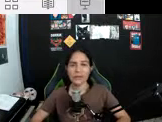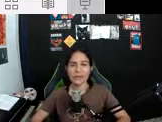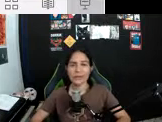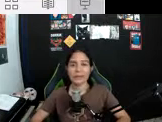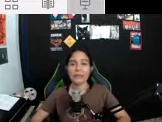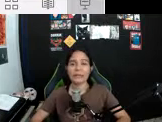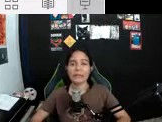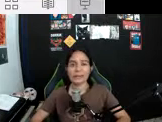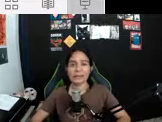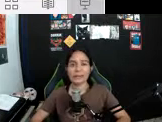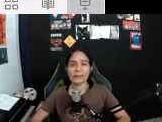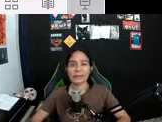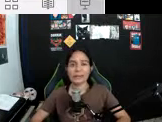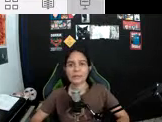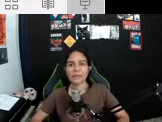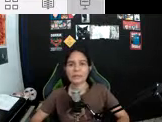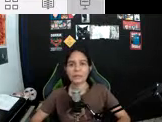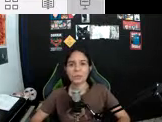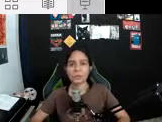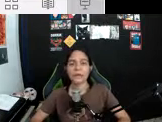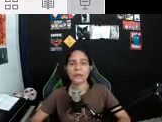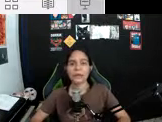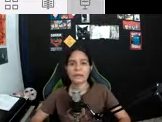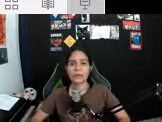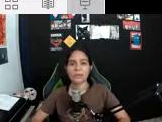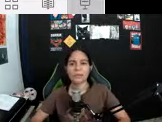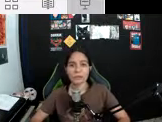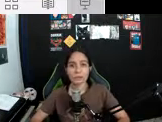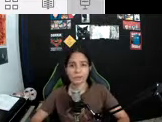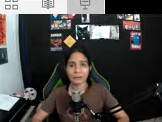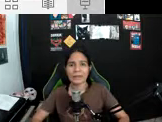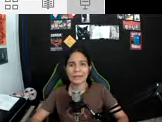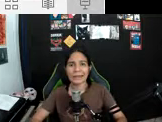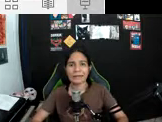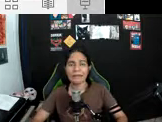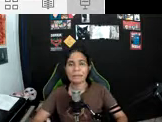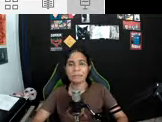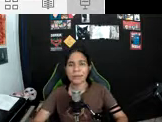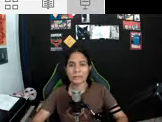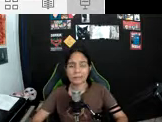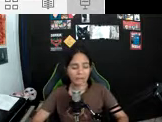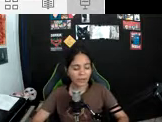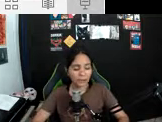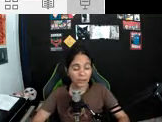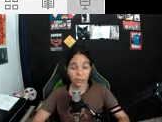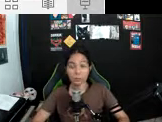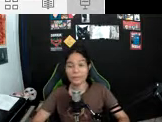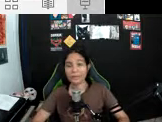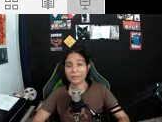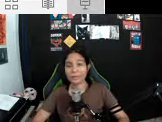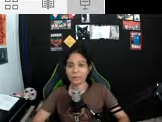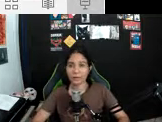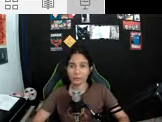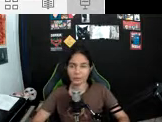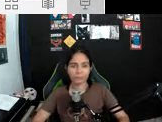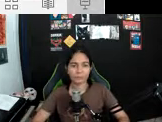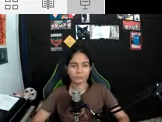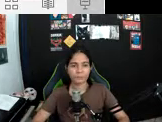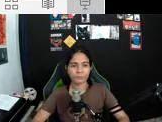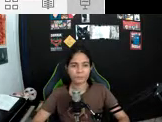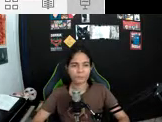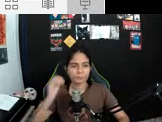erros, de falhas, e que essa falha, caso ocorra, né, não seja uma falha grave que possa levar o paciente a